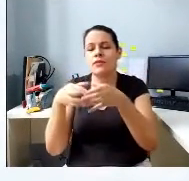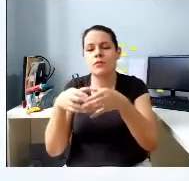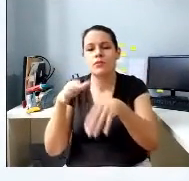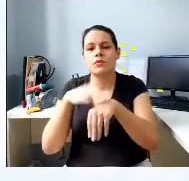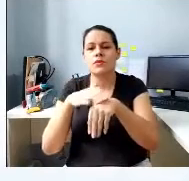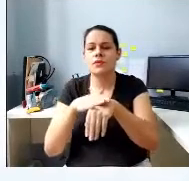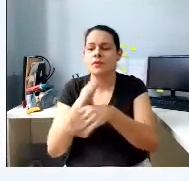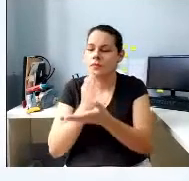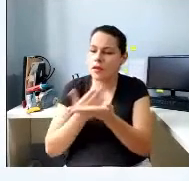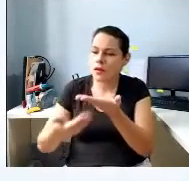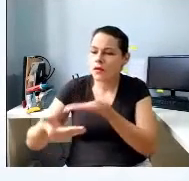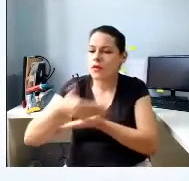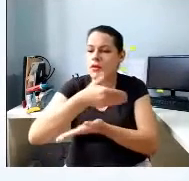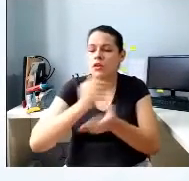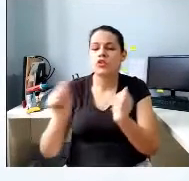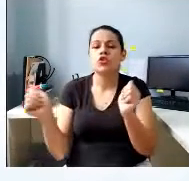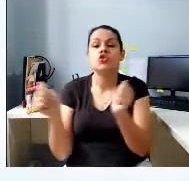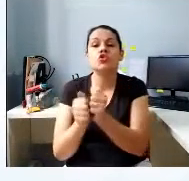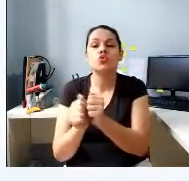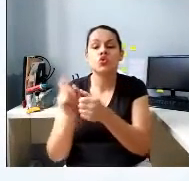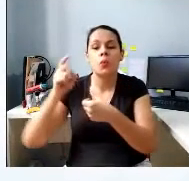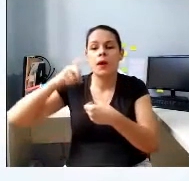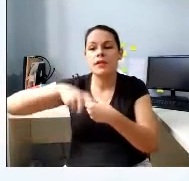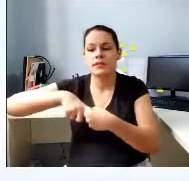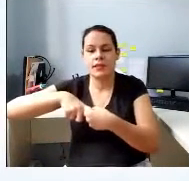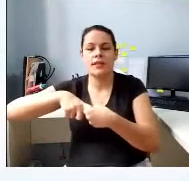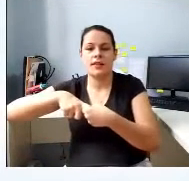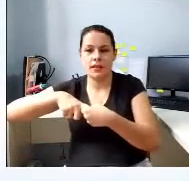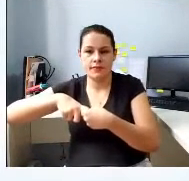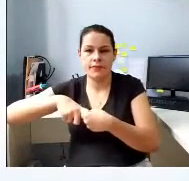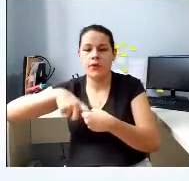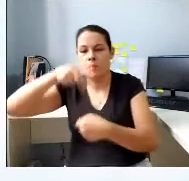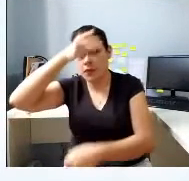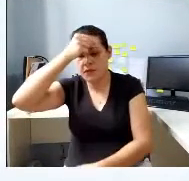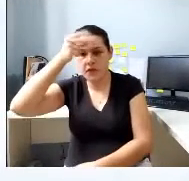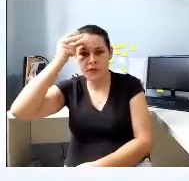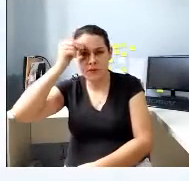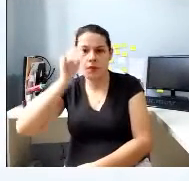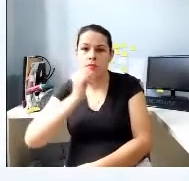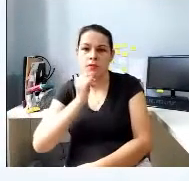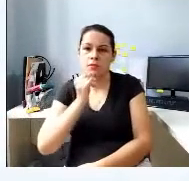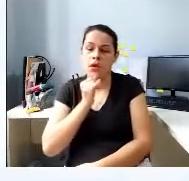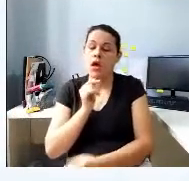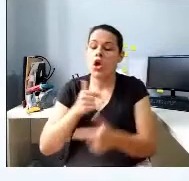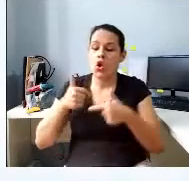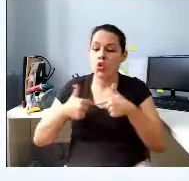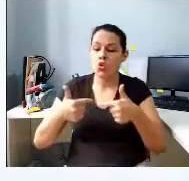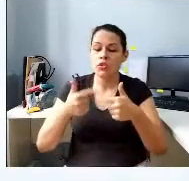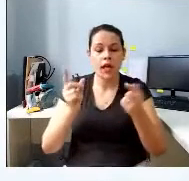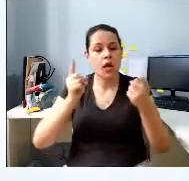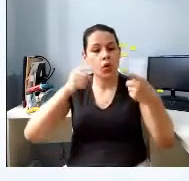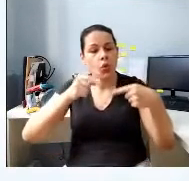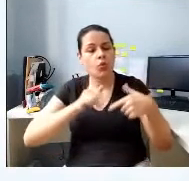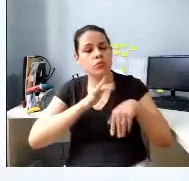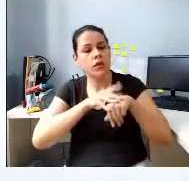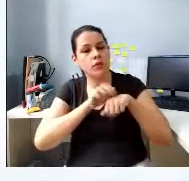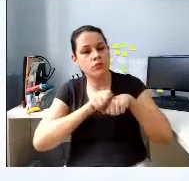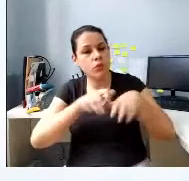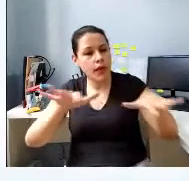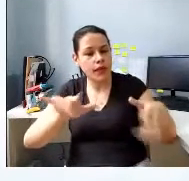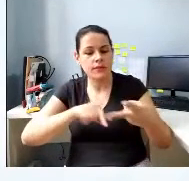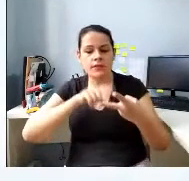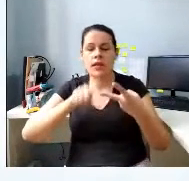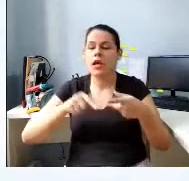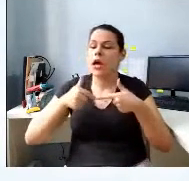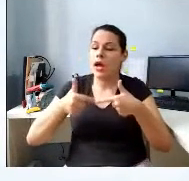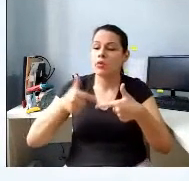das prefeituras com as suas bandeiras: a luta contra a doença, a luta pelos auxílios